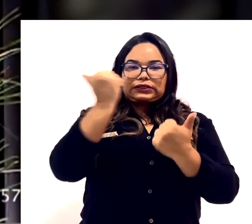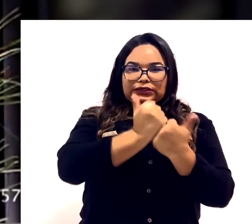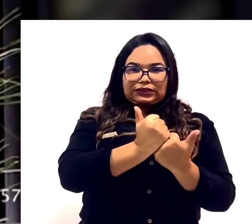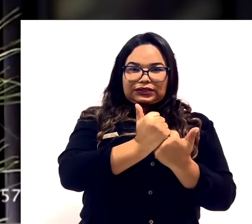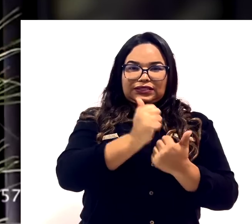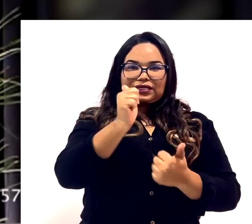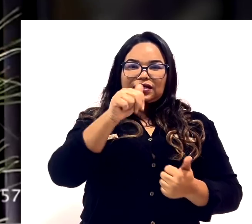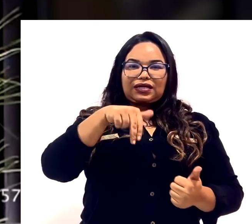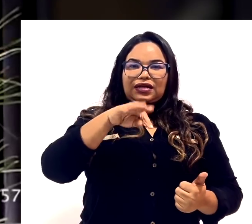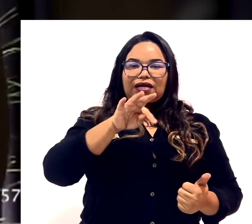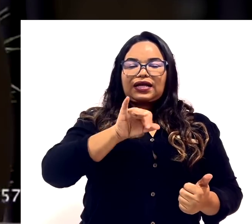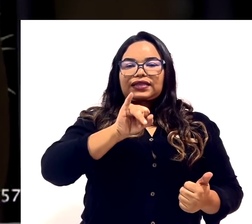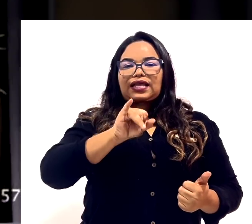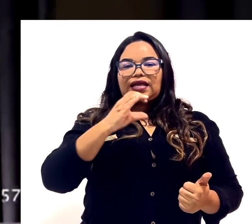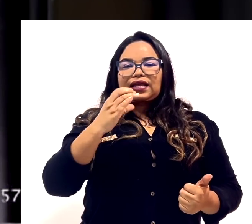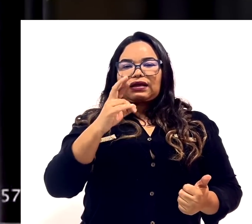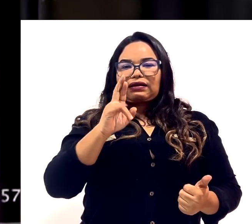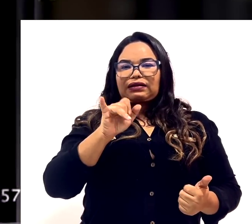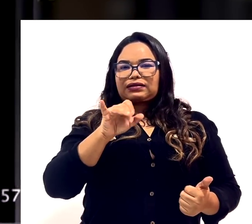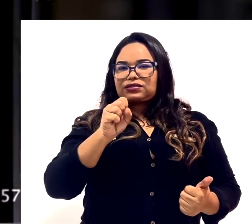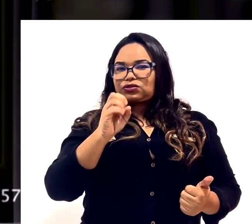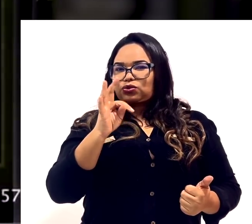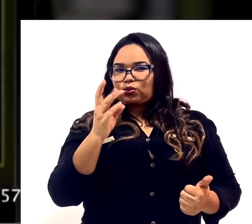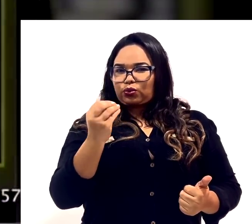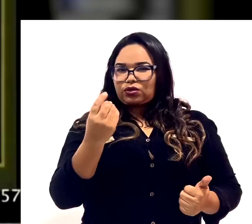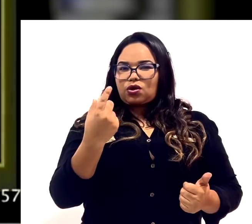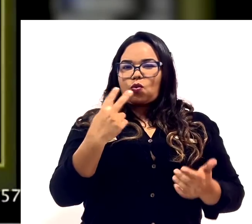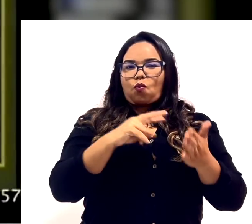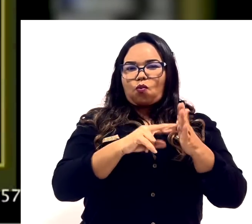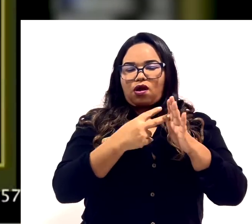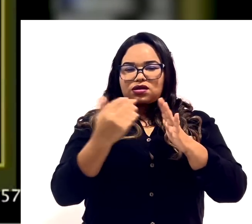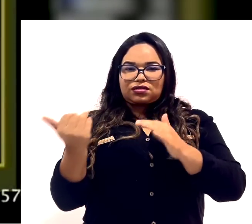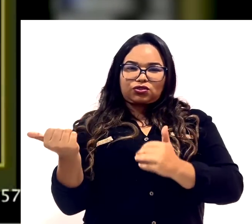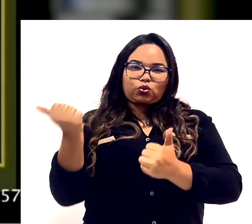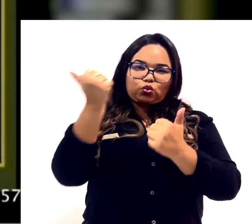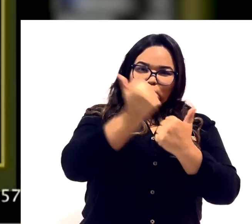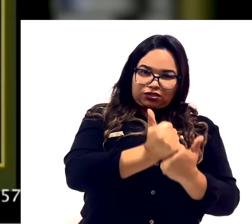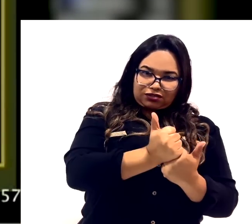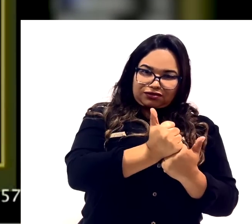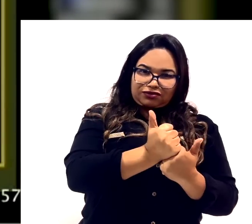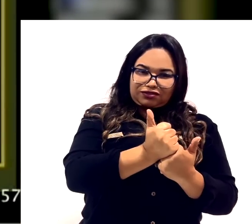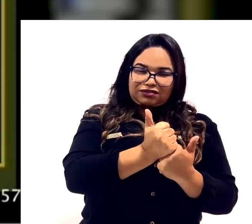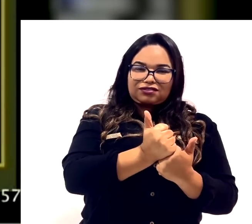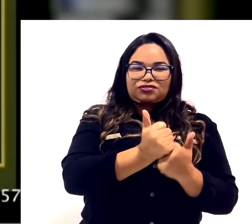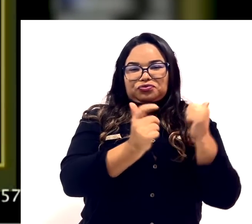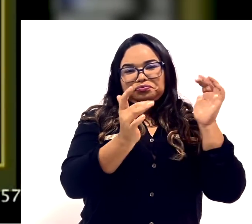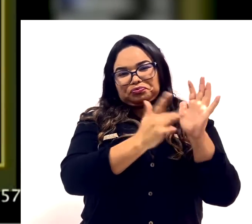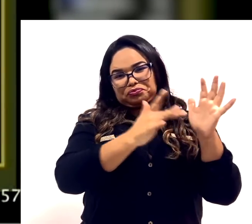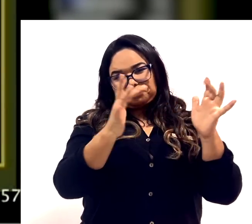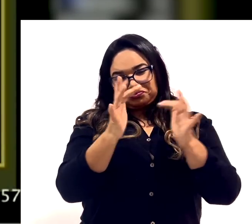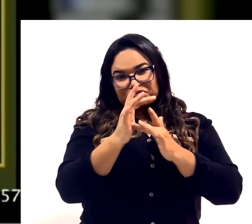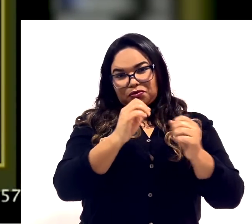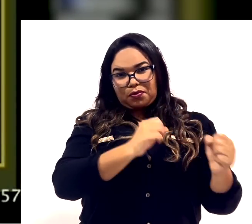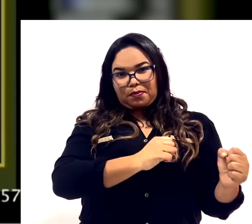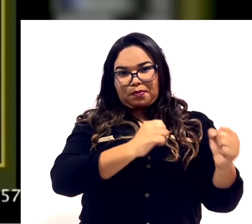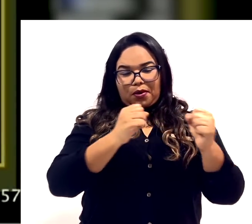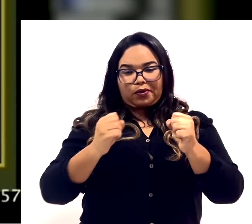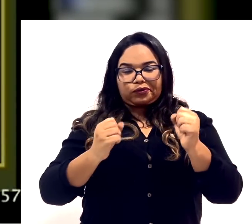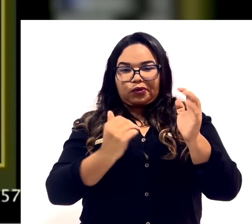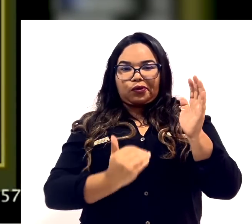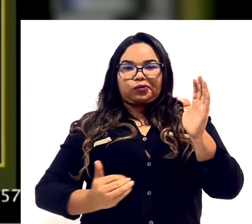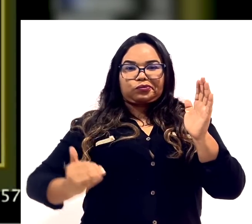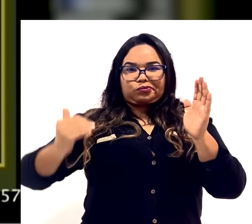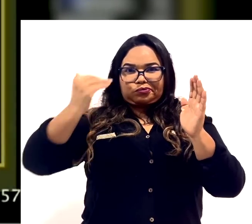anticristos. Anticristo. No lugar de Cristo. Para sempre um sacerdote do Santíssimo, com poder acima do poder